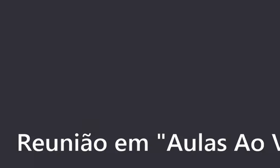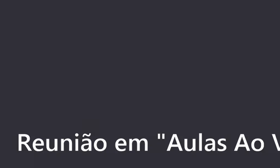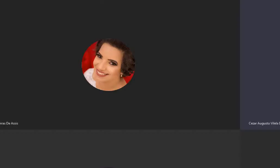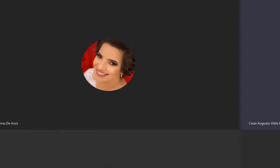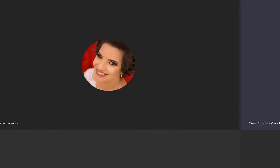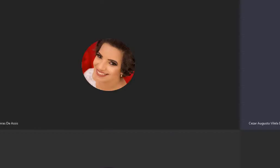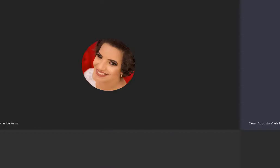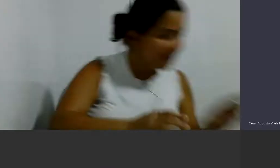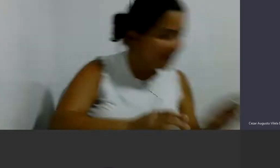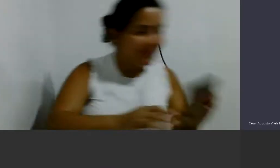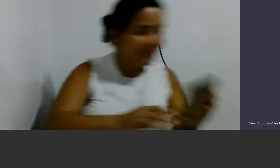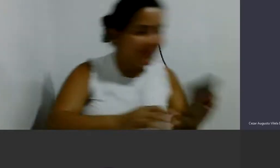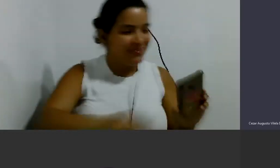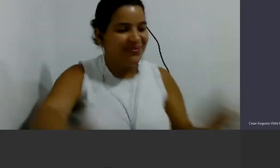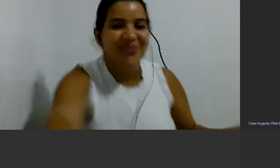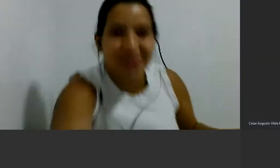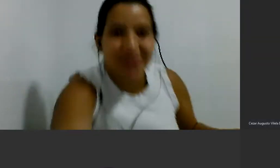Obrigado.